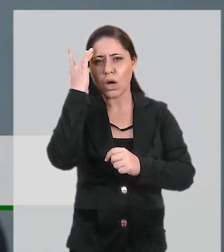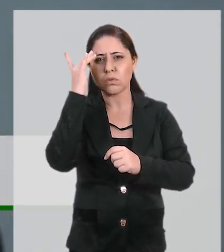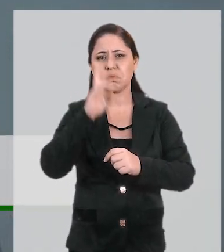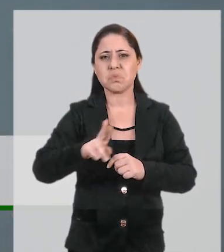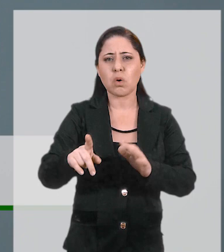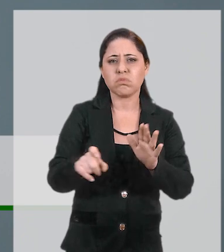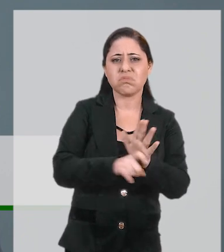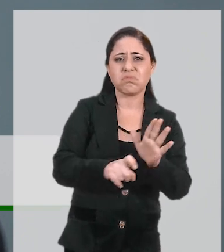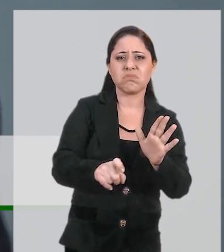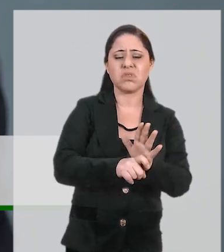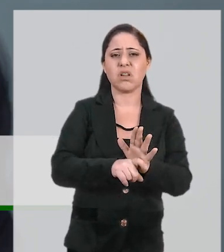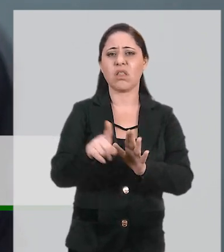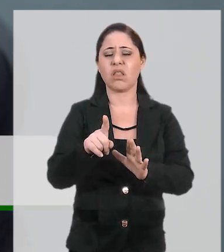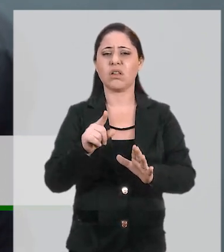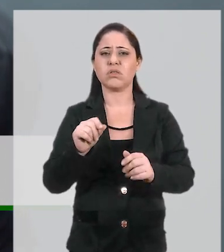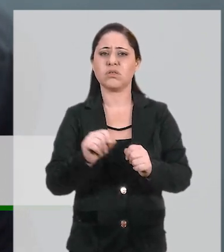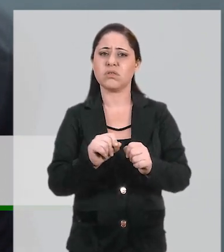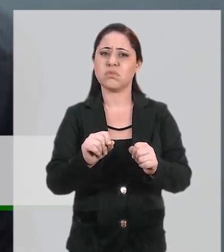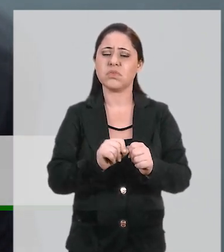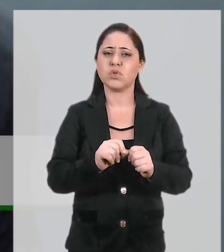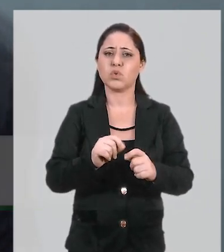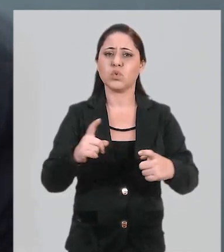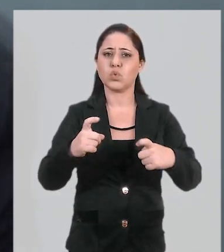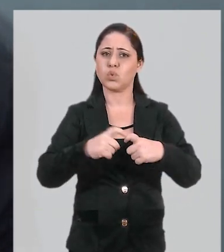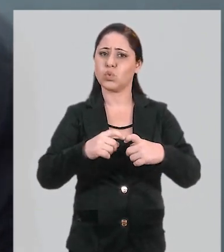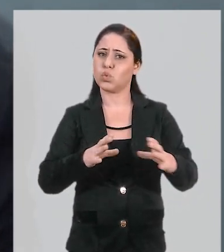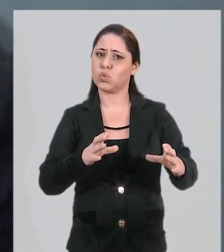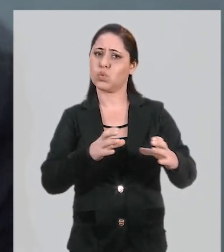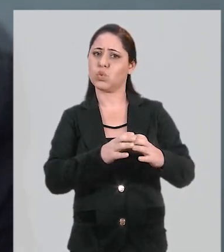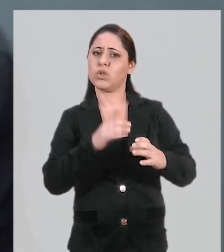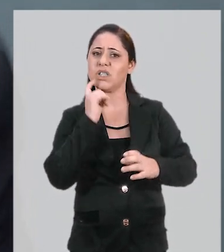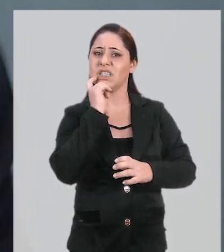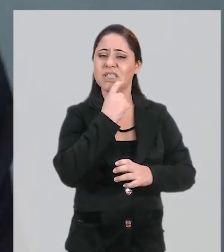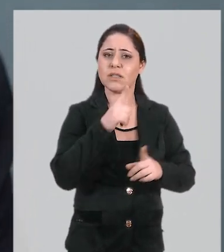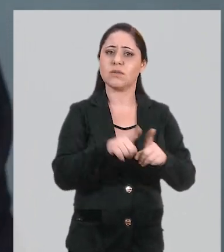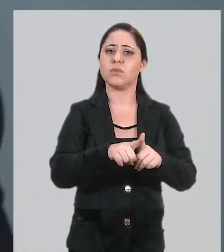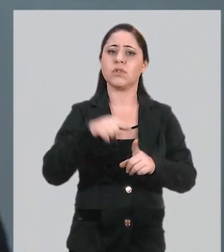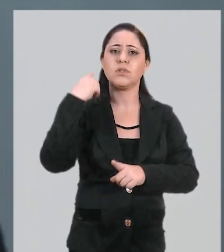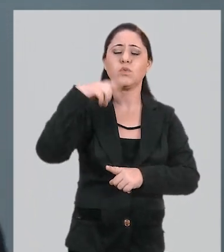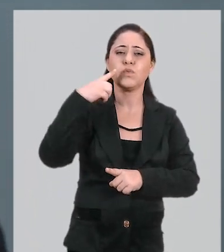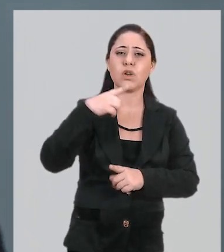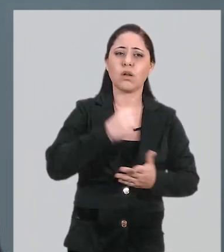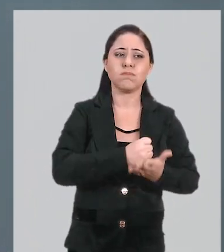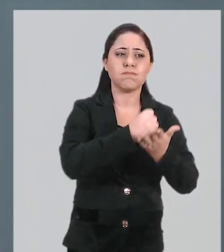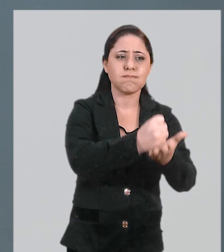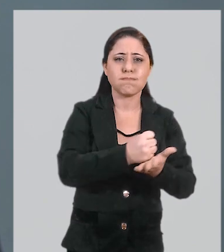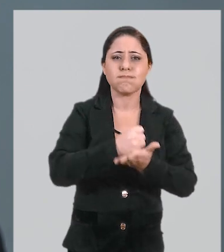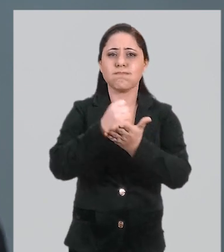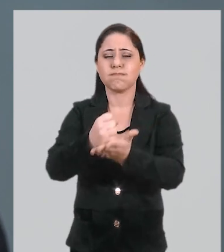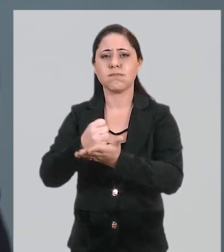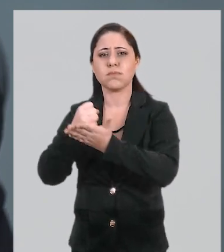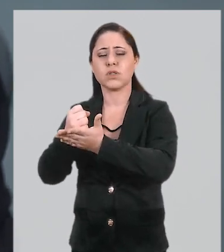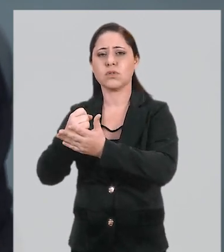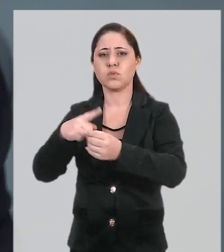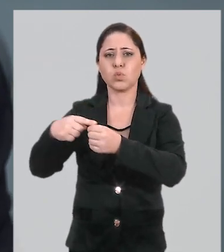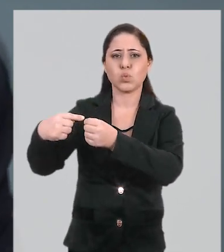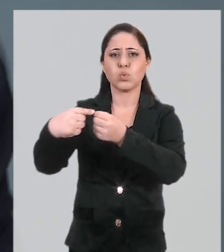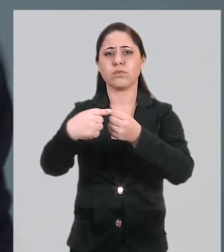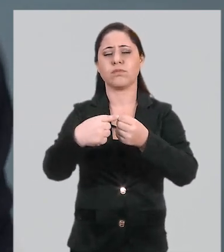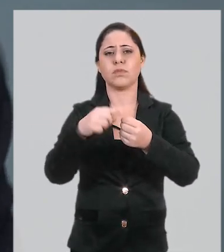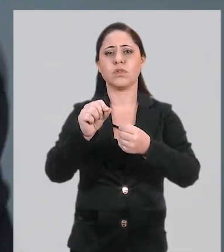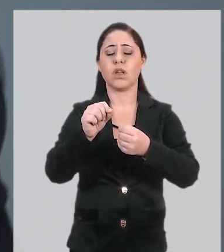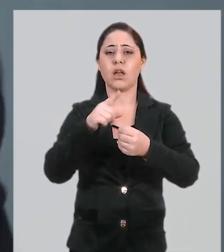ônibus que é uma unidade formada com médico, dentista e advogado, que a gente leva para o interior do estado atendendo as pessoas, então eu